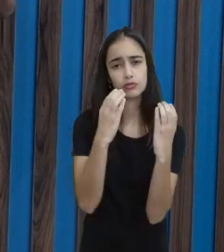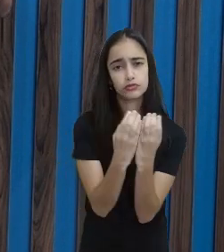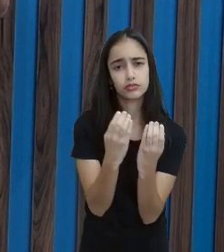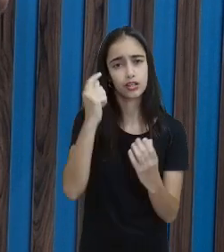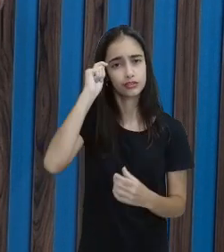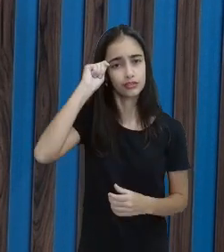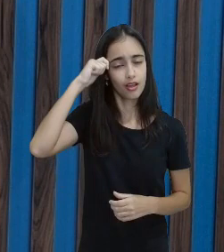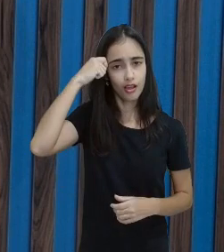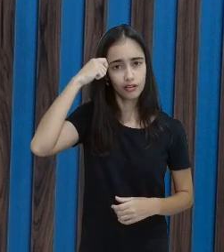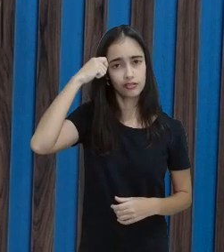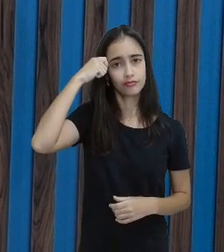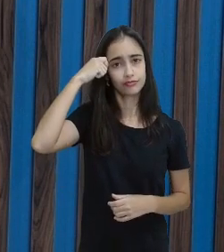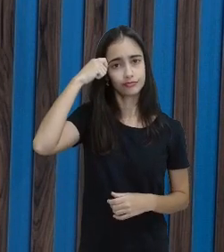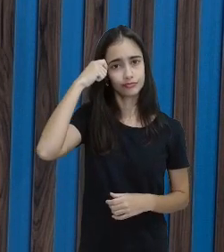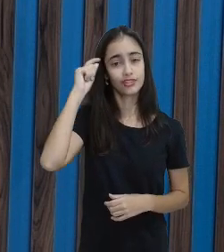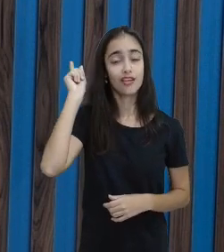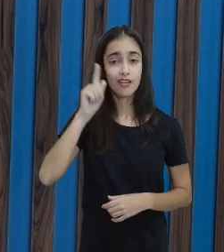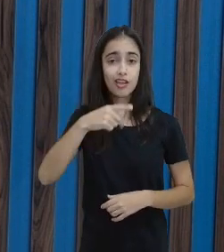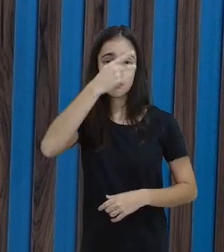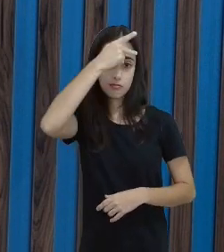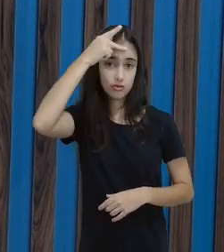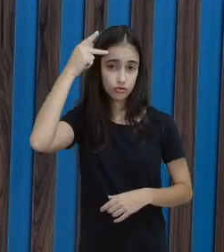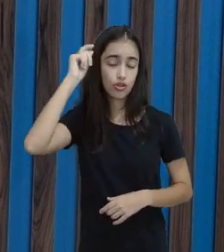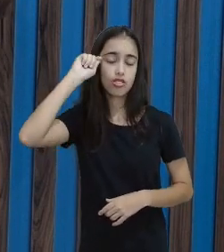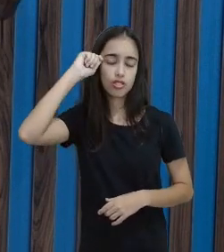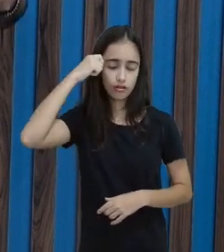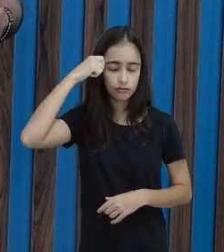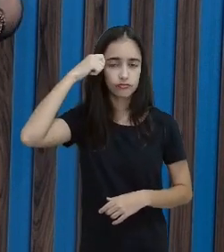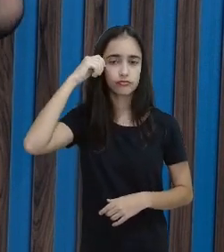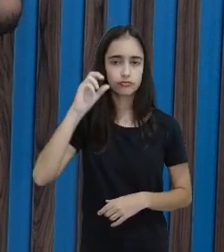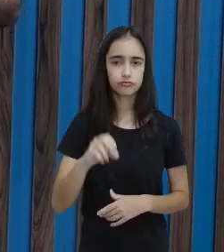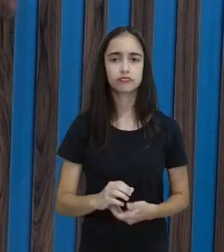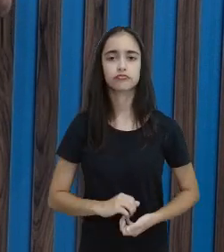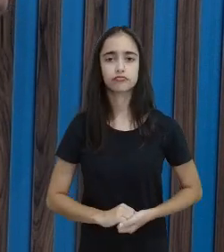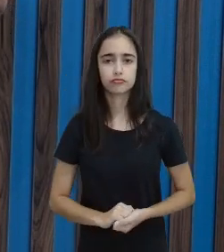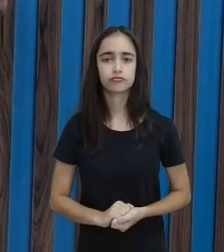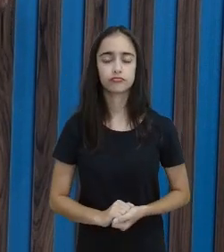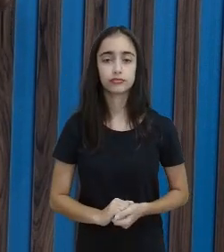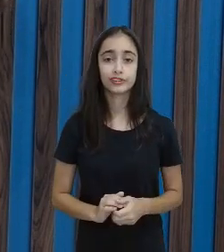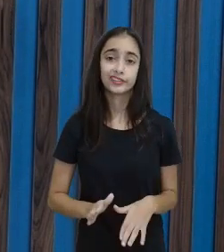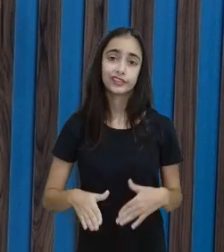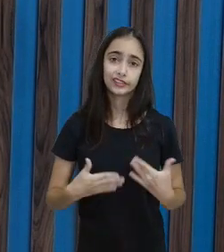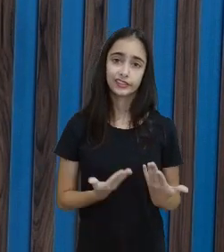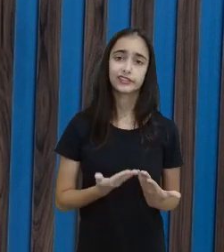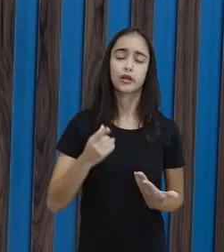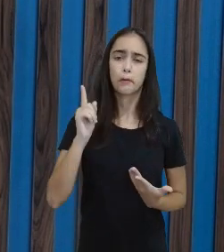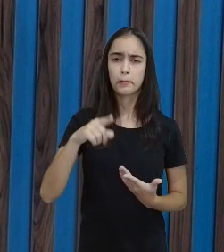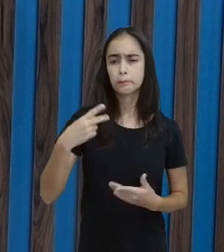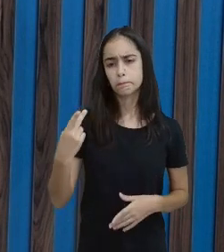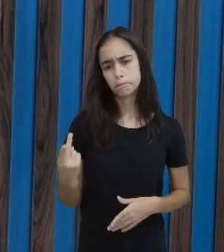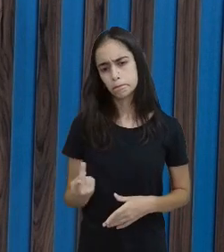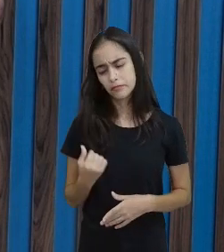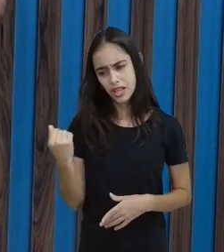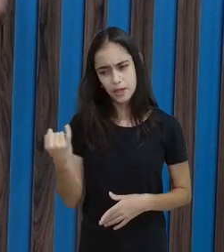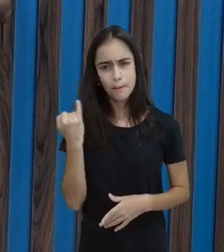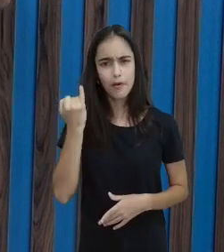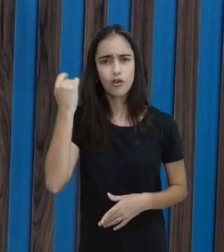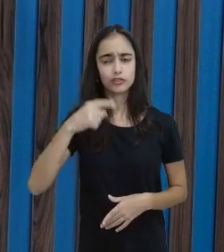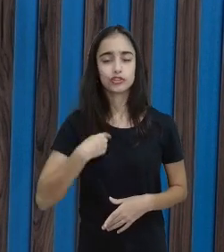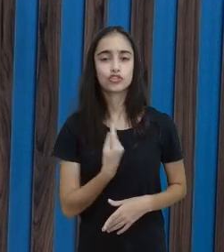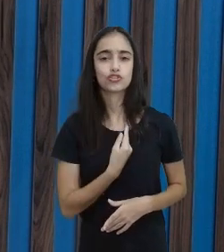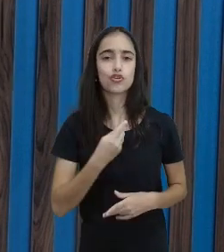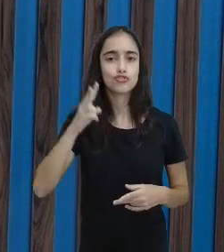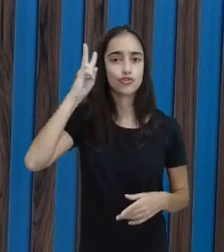né, são pessoas negras, né, ou pardas, né? Então, vale a gente enfatizar tudo isso.